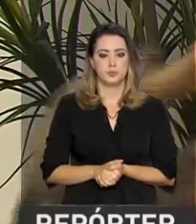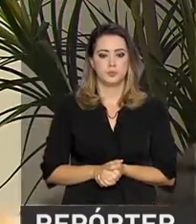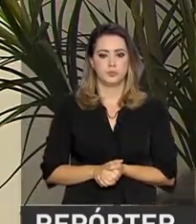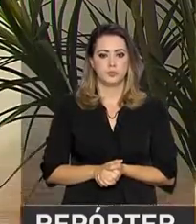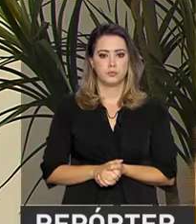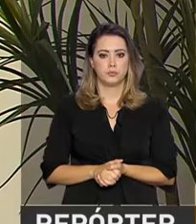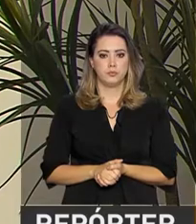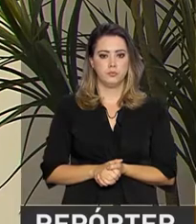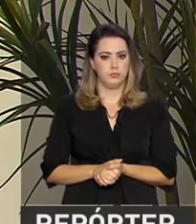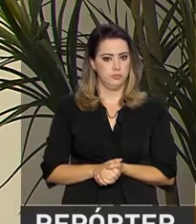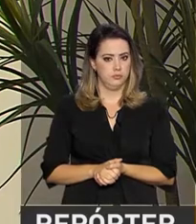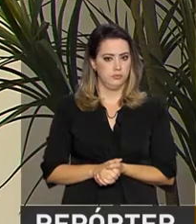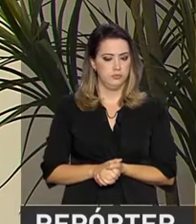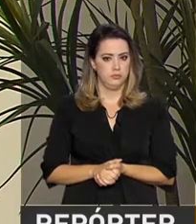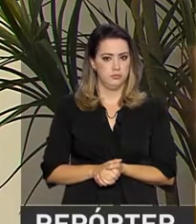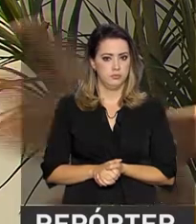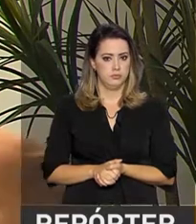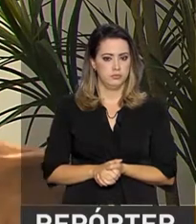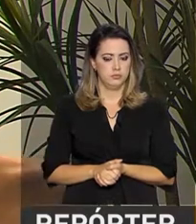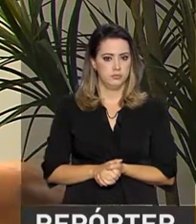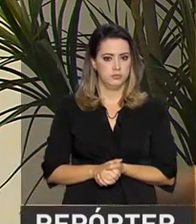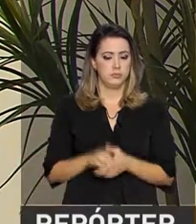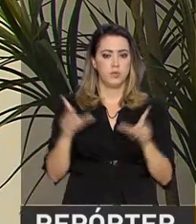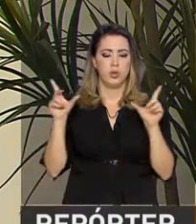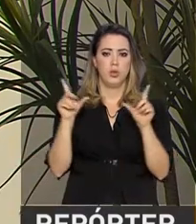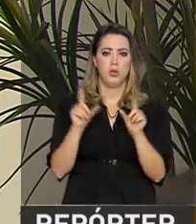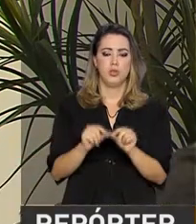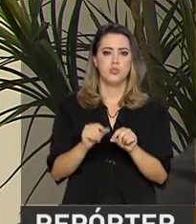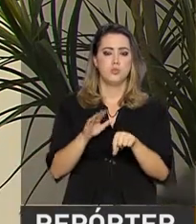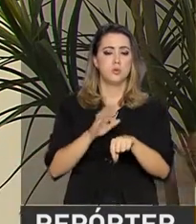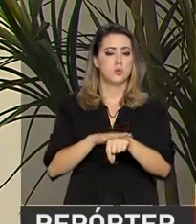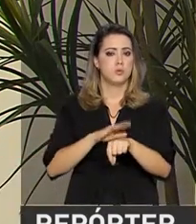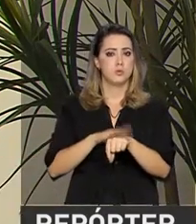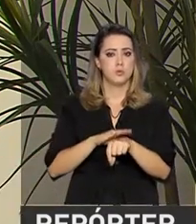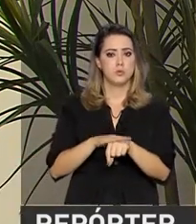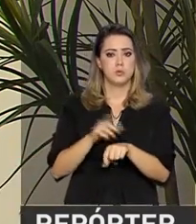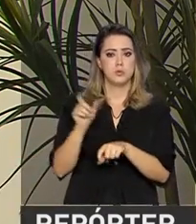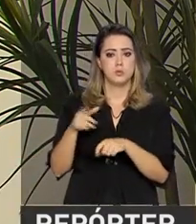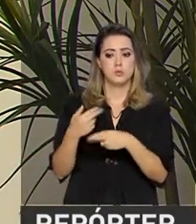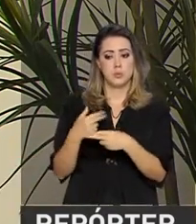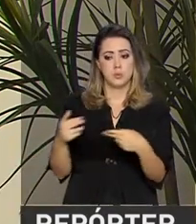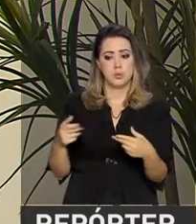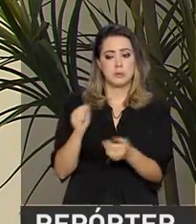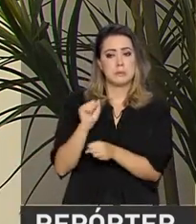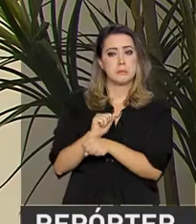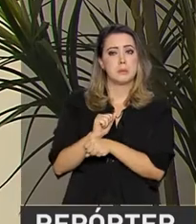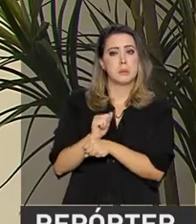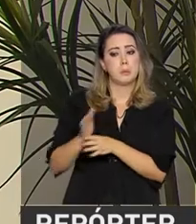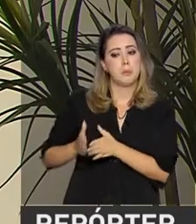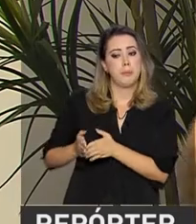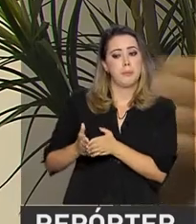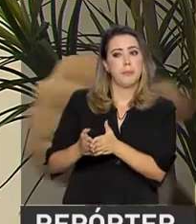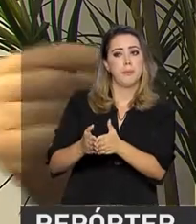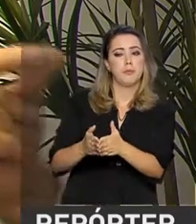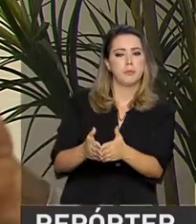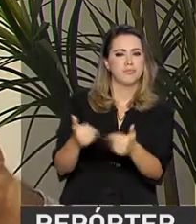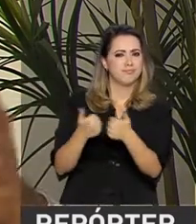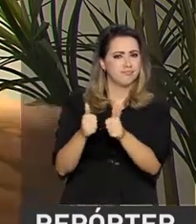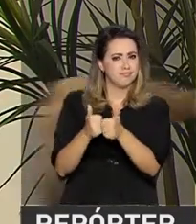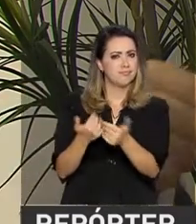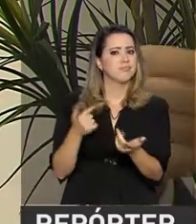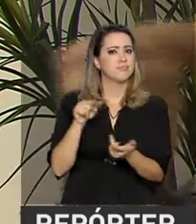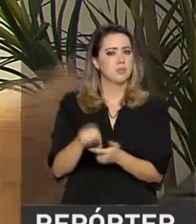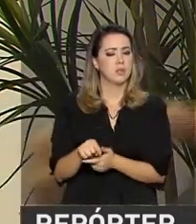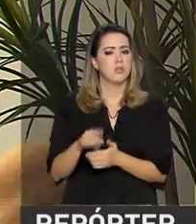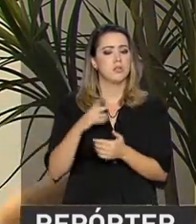de processos nas aduanas, redução dos tempos que as mercadorias fiquem nos portos. Então, são temas